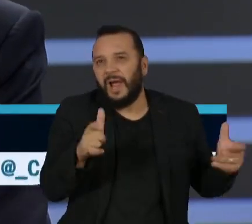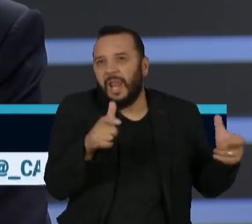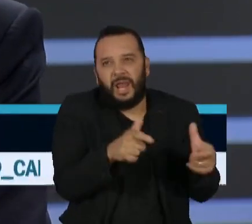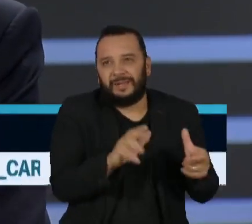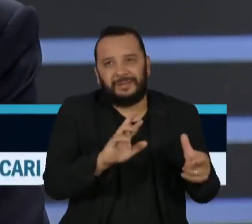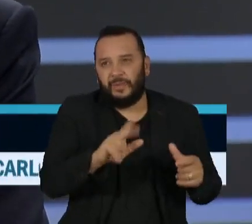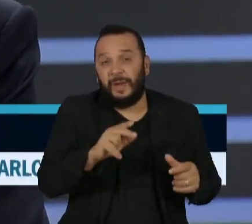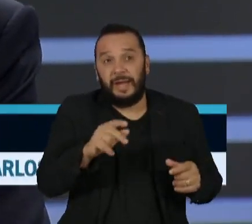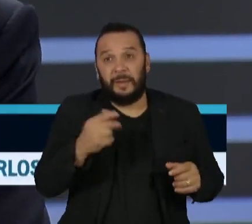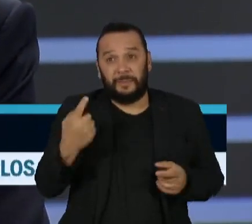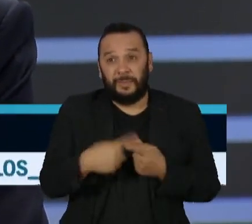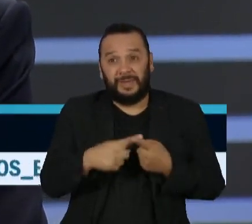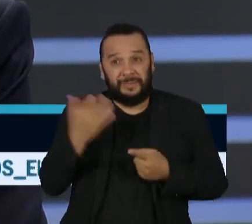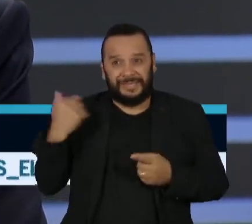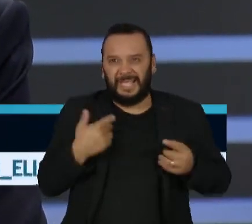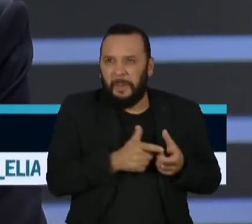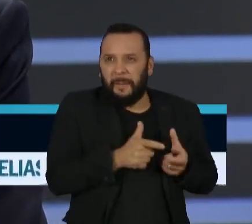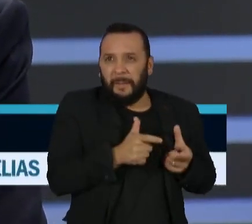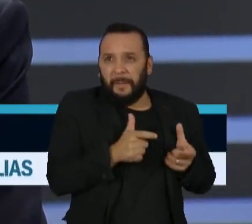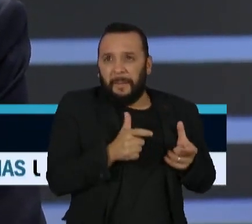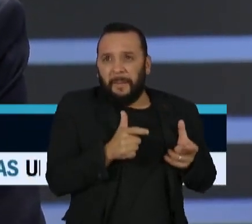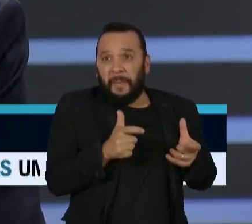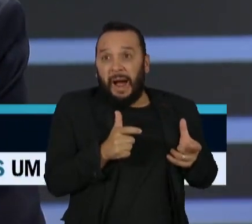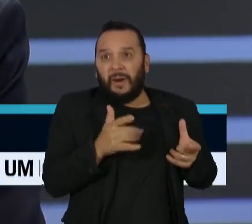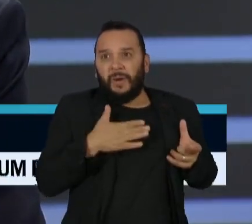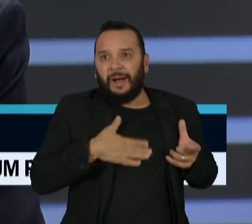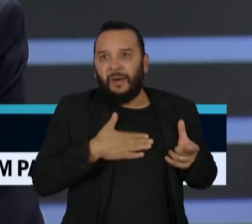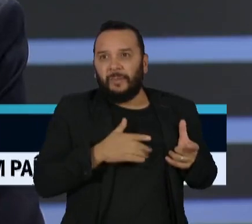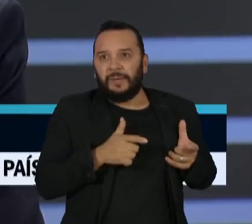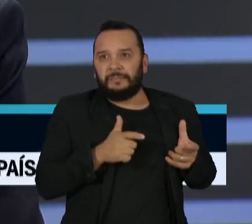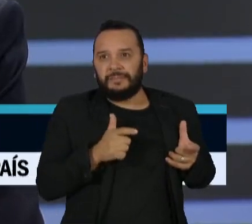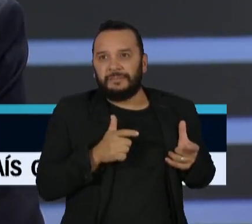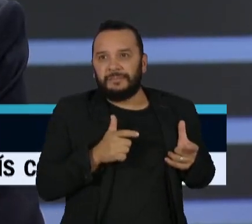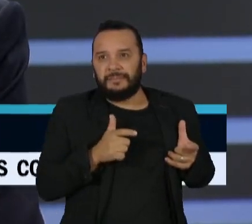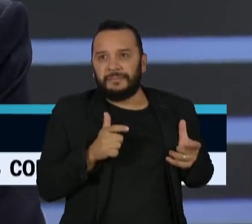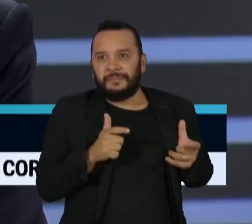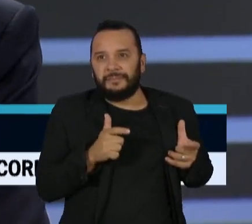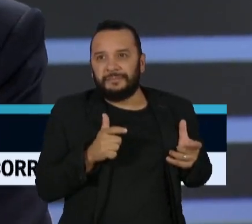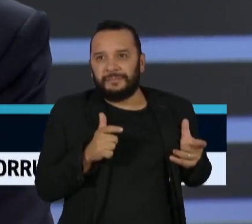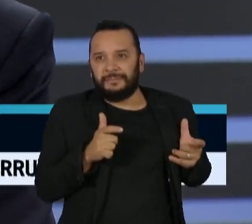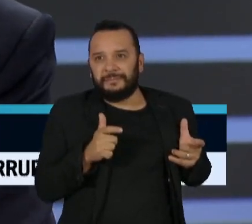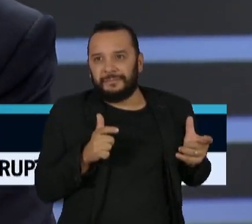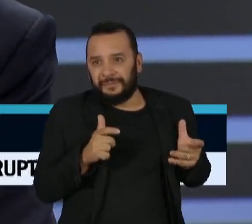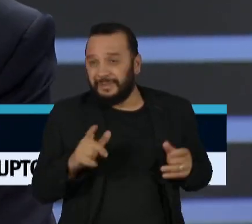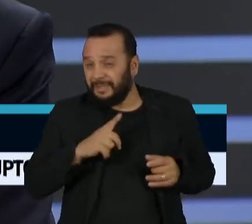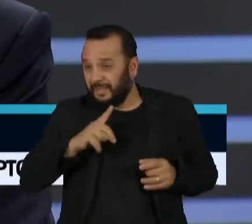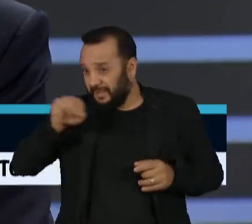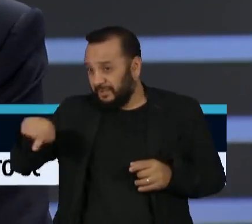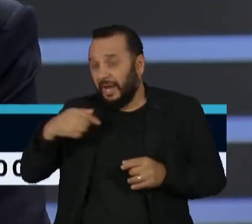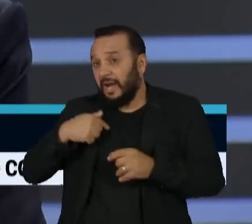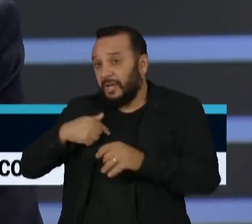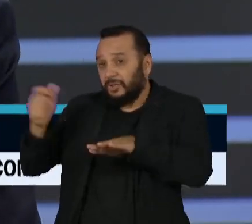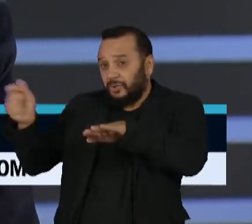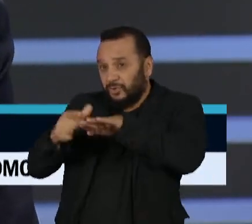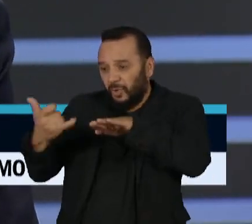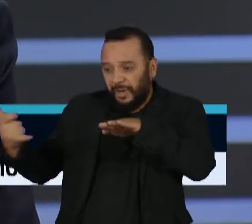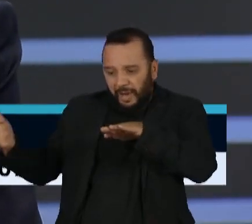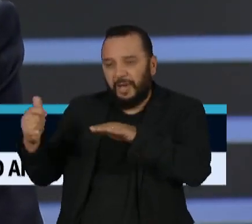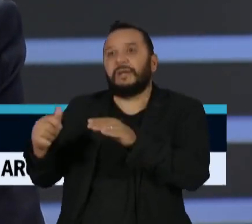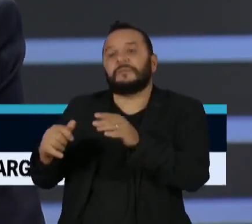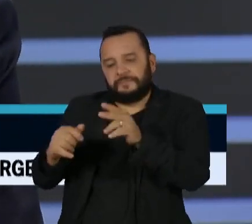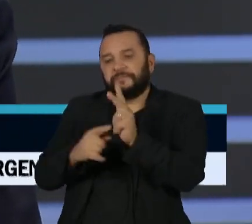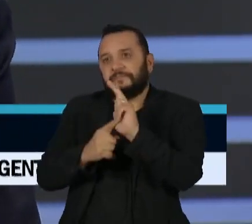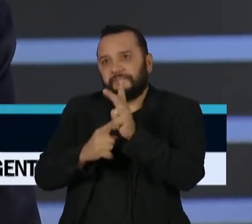as energias sustentáveis estão entrando solar é a segunda fonte de alternativa energética no Brasil hoje a hidráulica solar